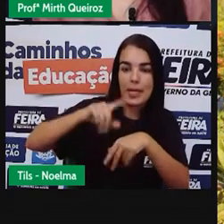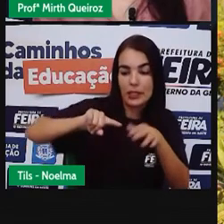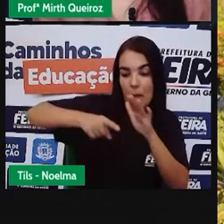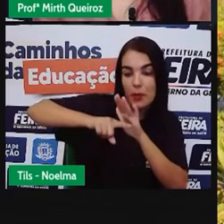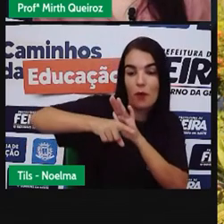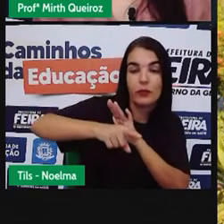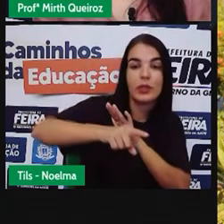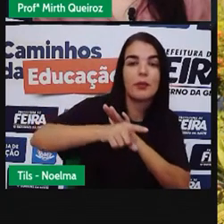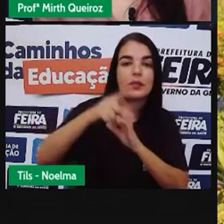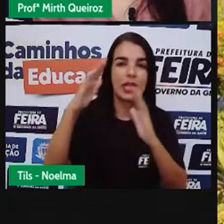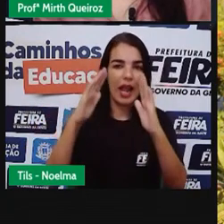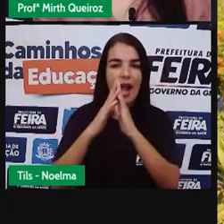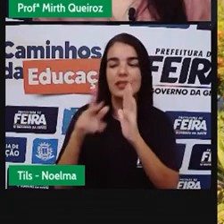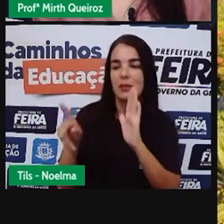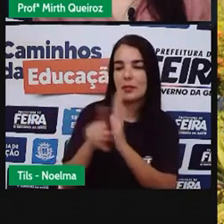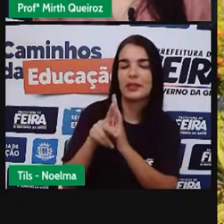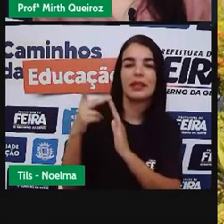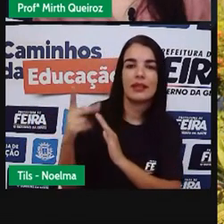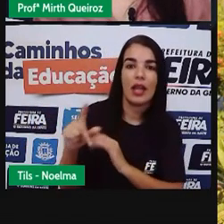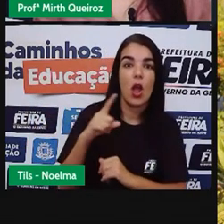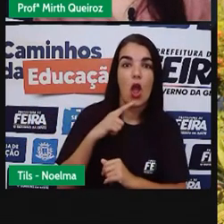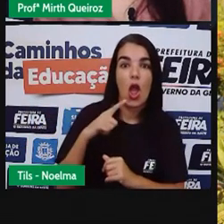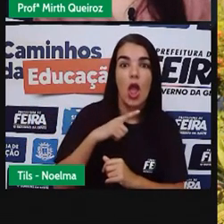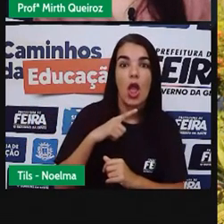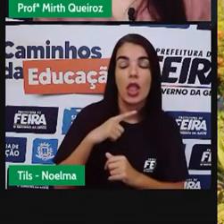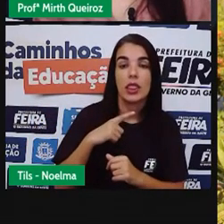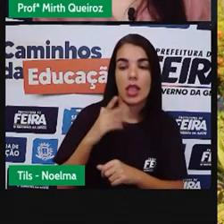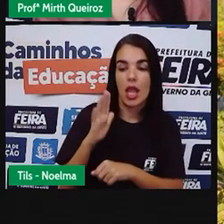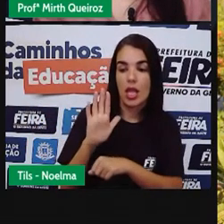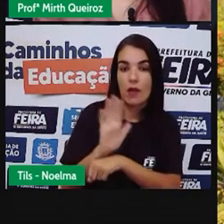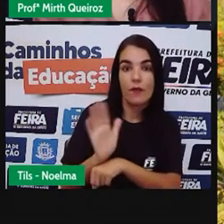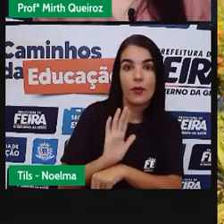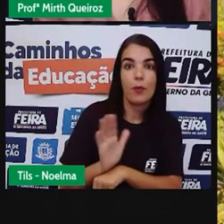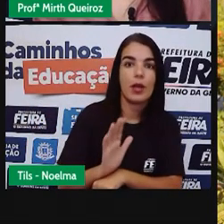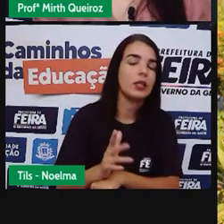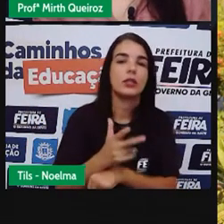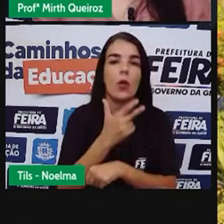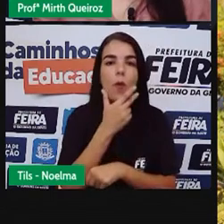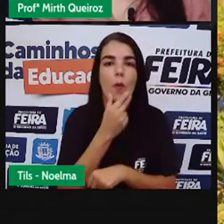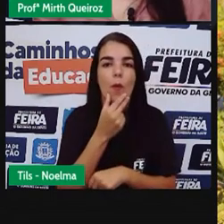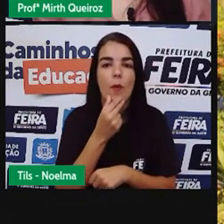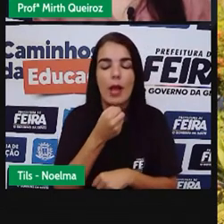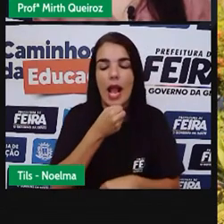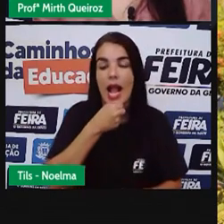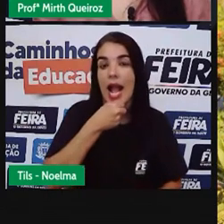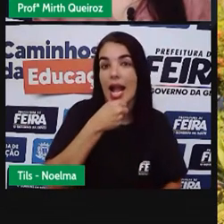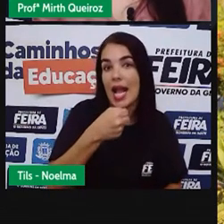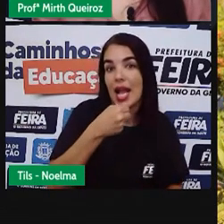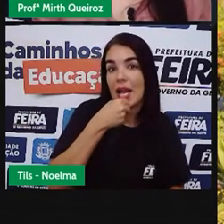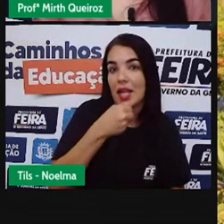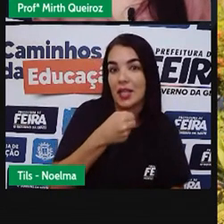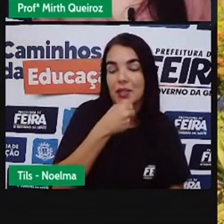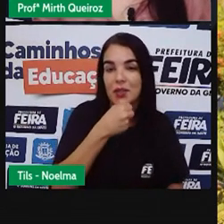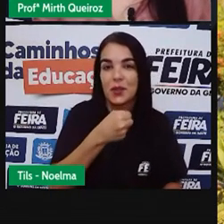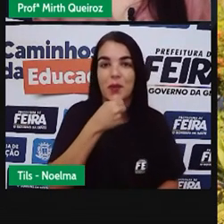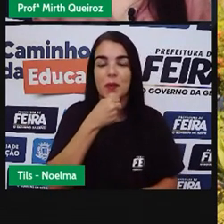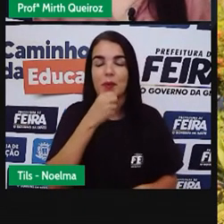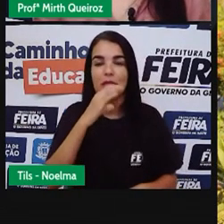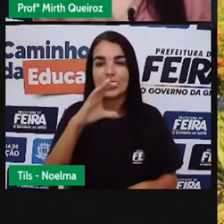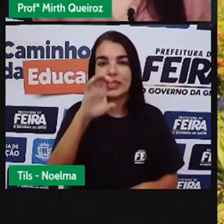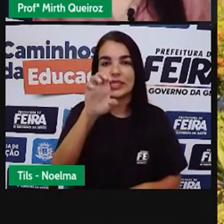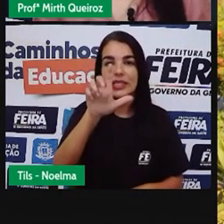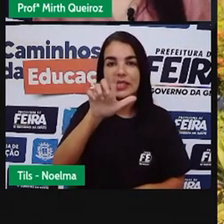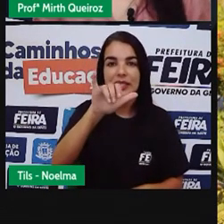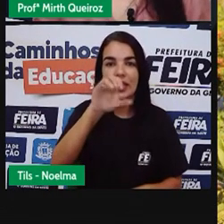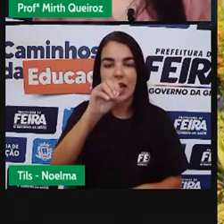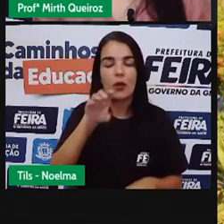Inclusive, tem até uma das filmagens que é com Célio Costa, né? Que é um cantor e também ele